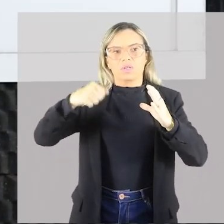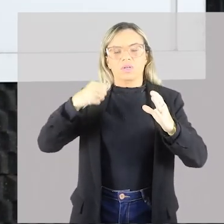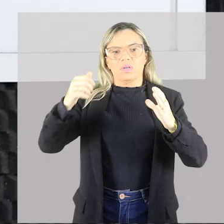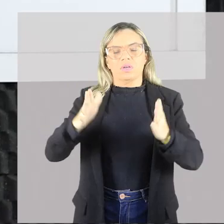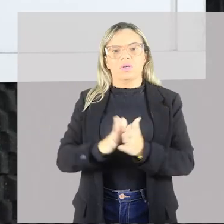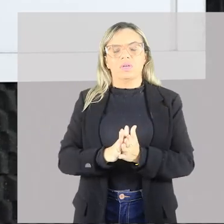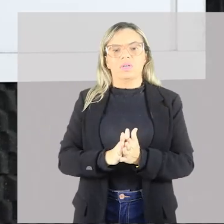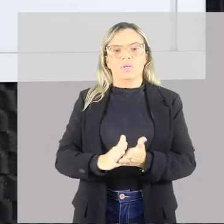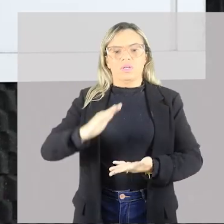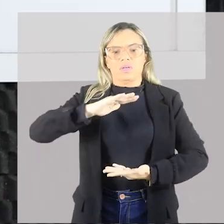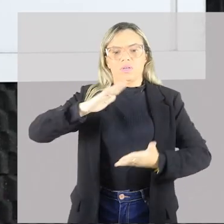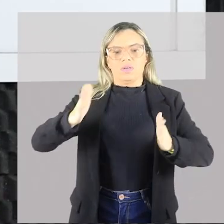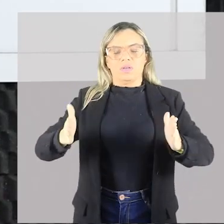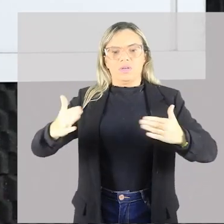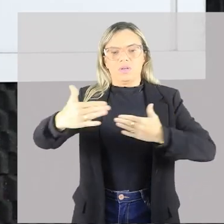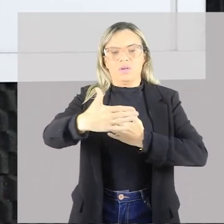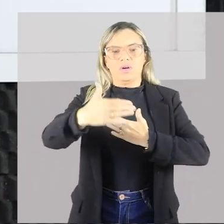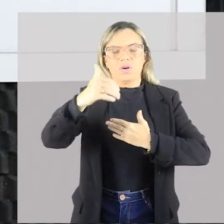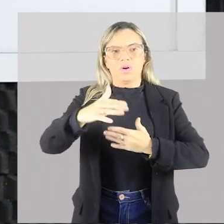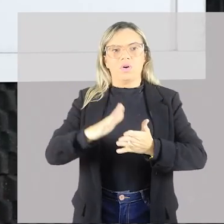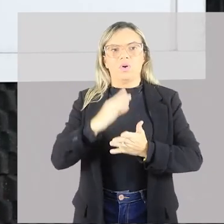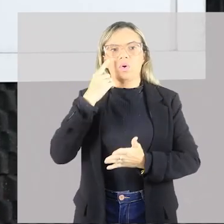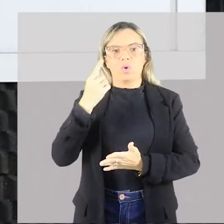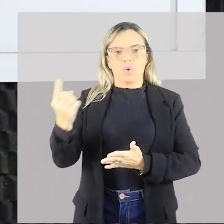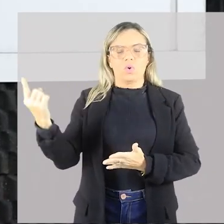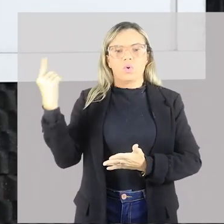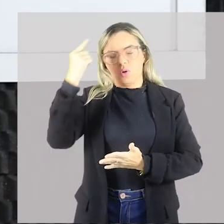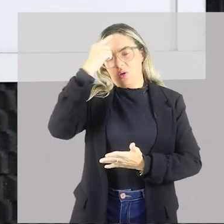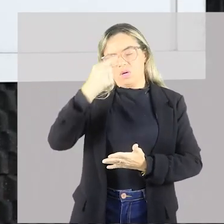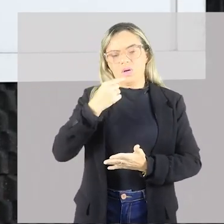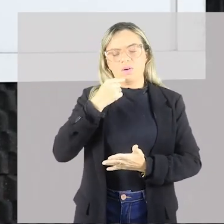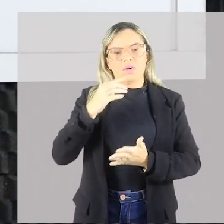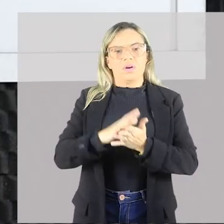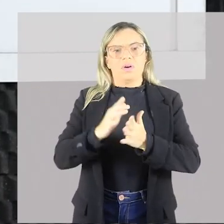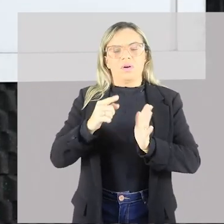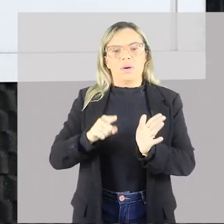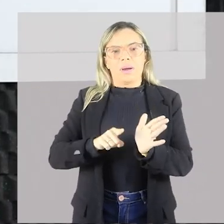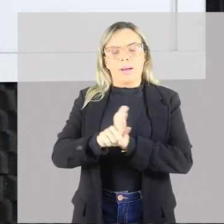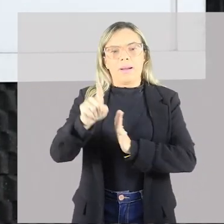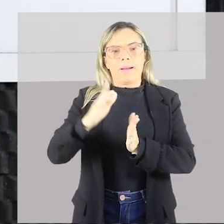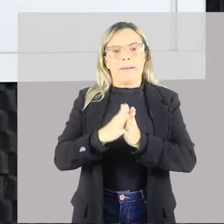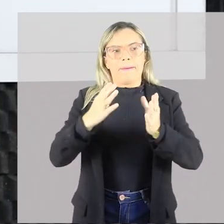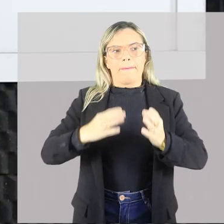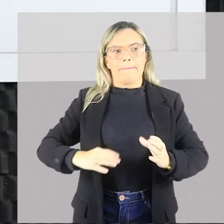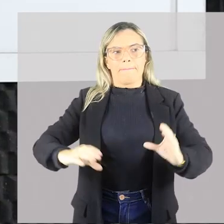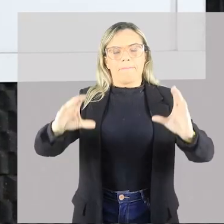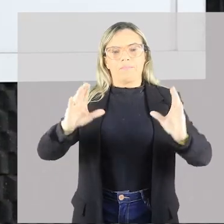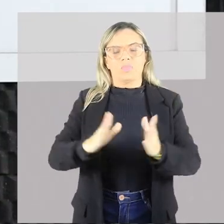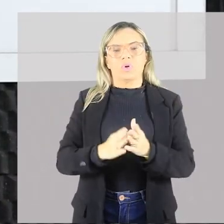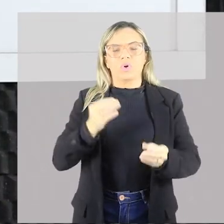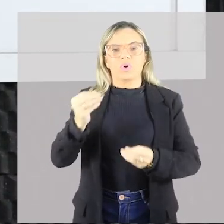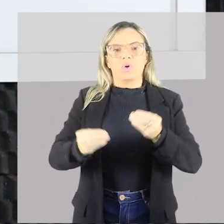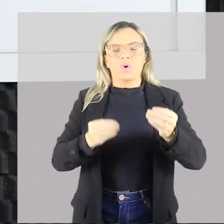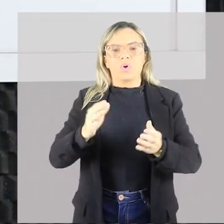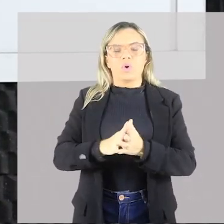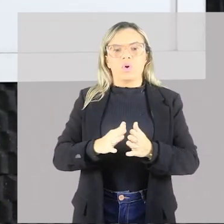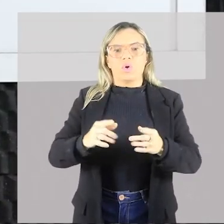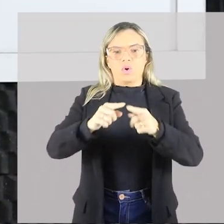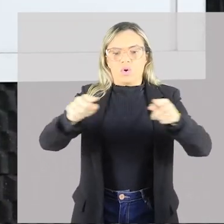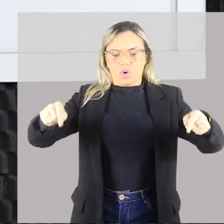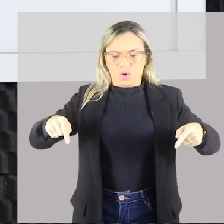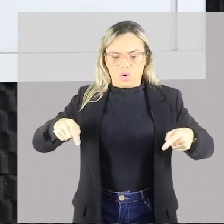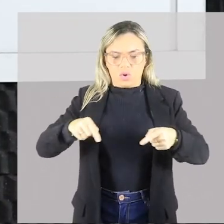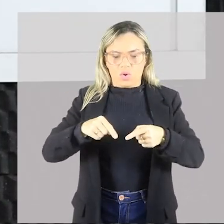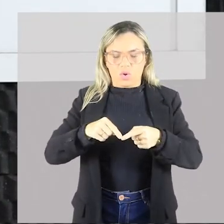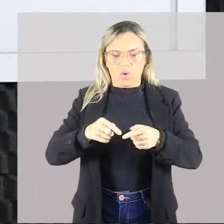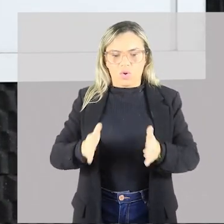2 prismas especiais, porque aparecem com muita frequência. Tem muitos reservatórios com o formato de uma